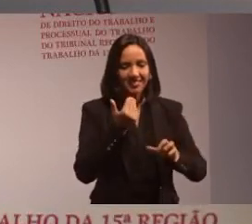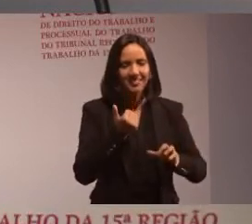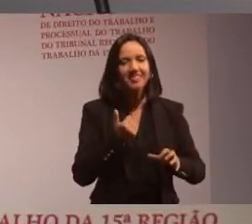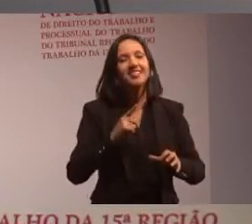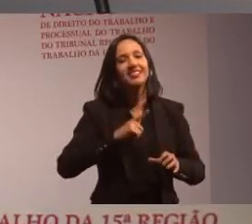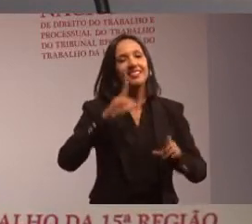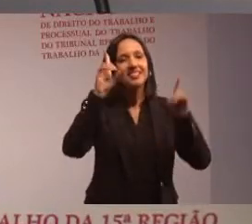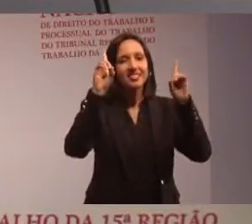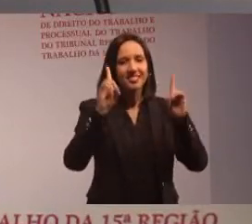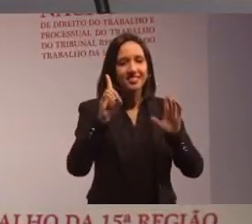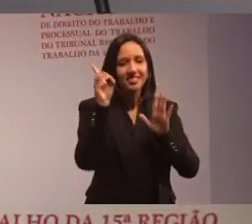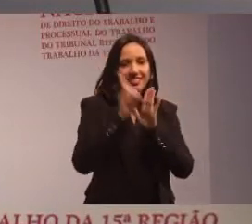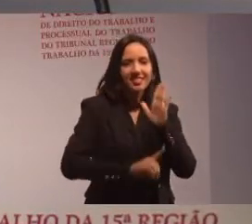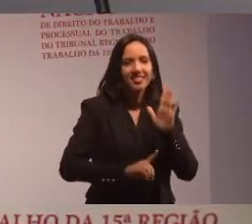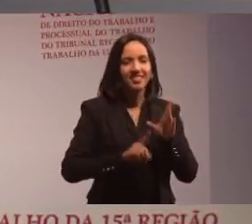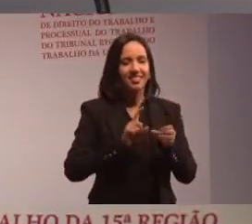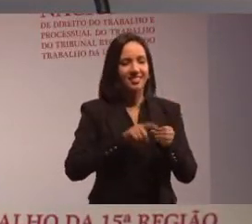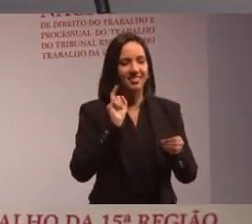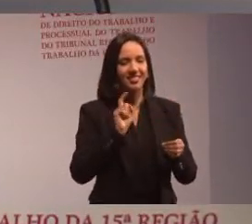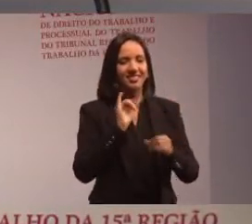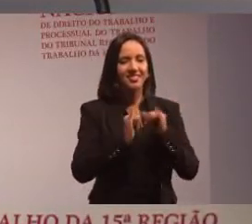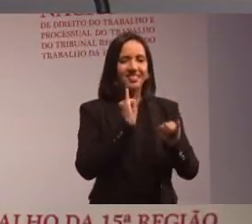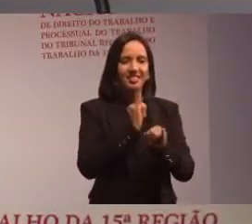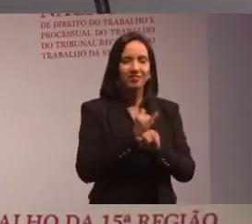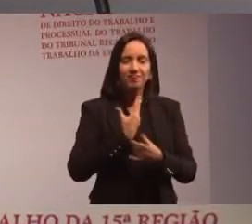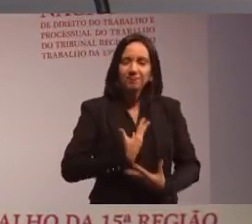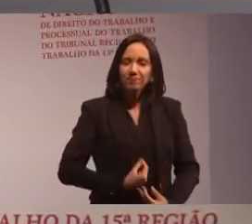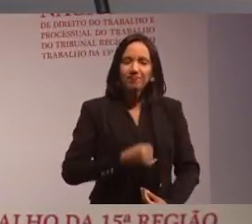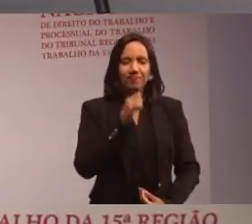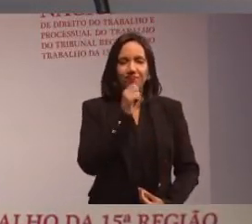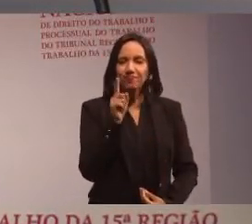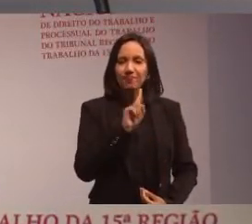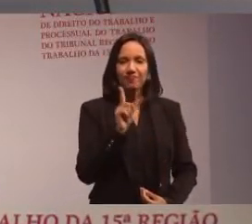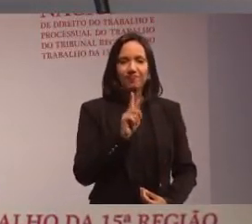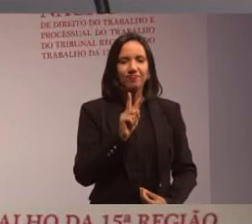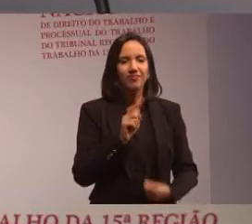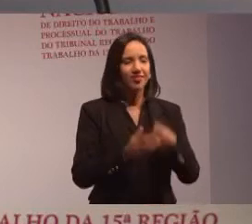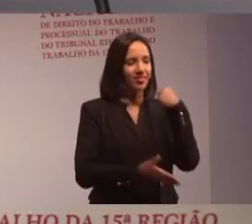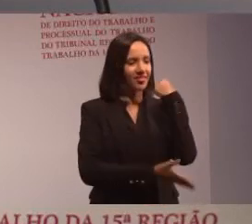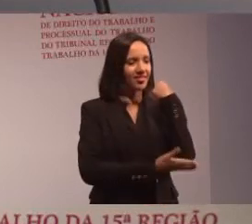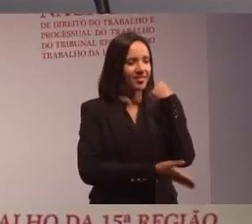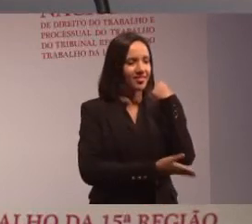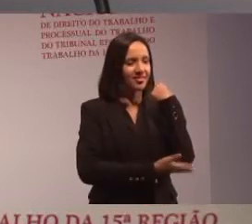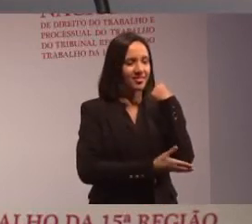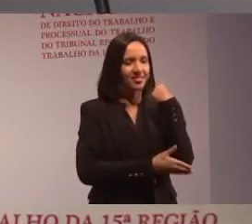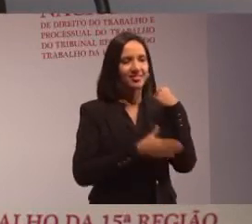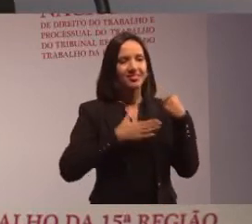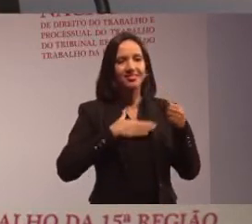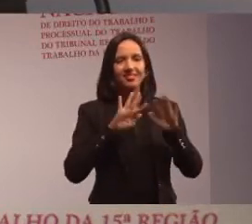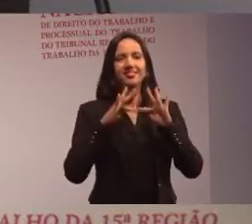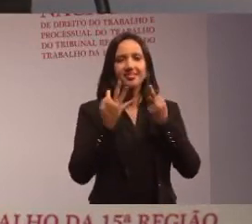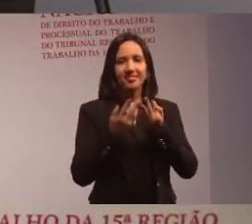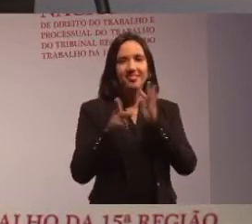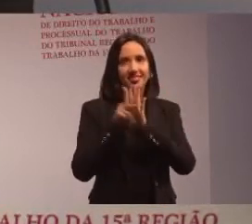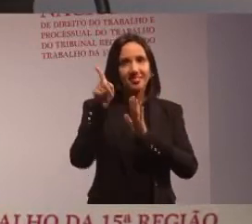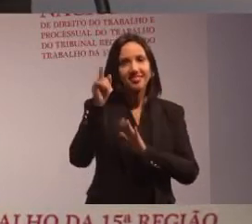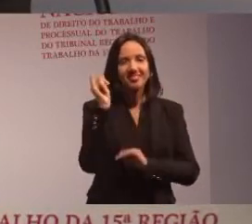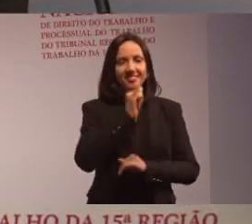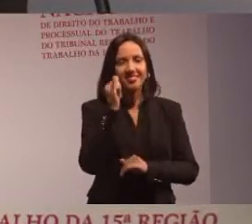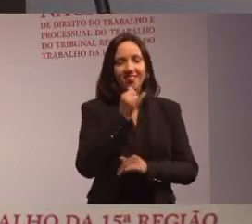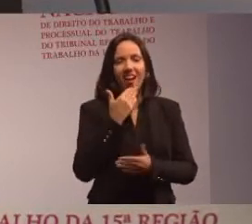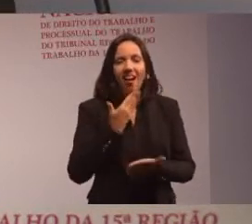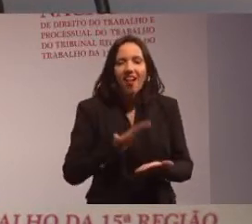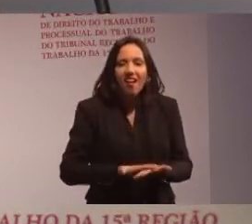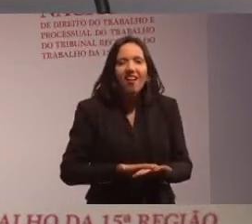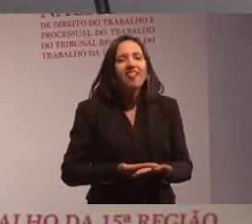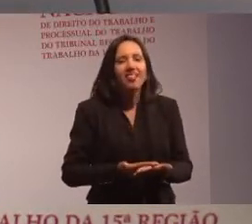desconectar. Né? Mas, para que eu não fique nem deprimida nem com inveja dos franceses, afinal, minha família vem da Toscana, onde temos excelentes vinhos também,